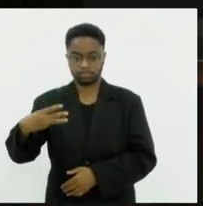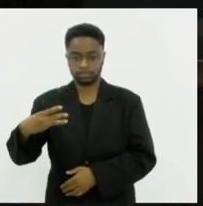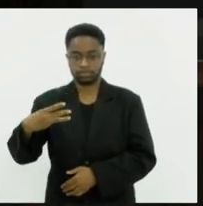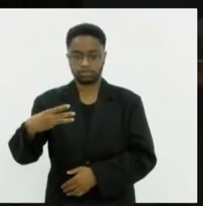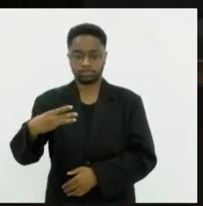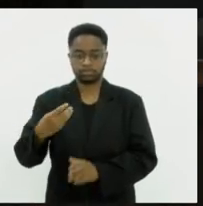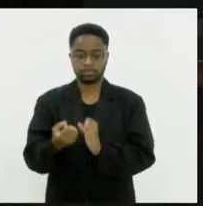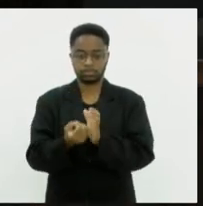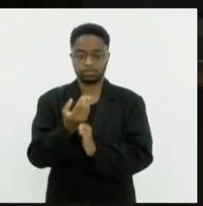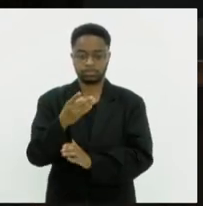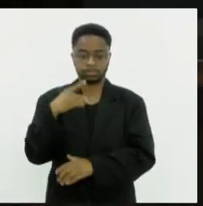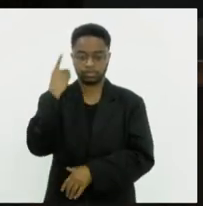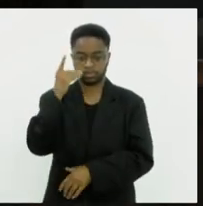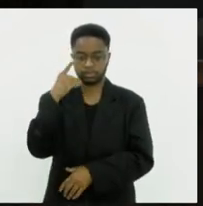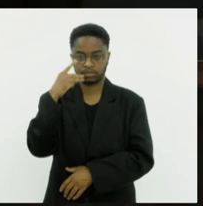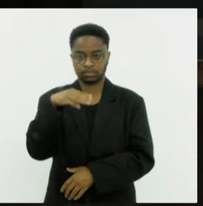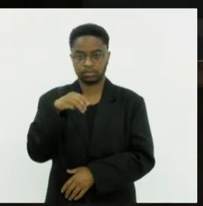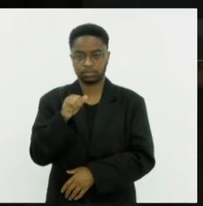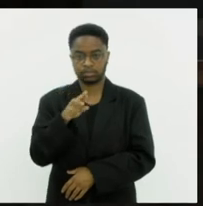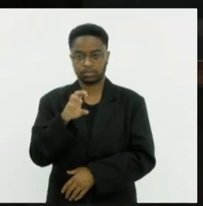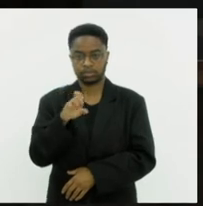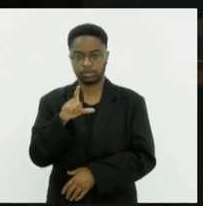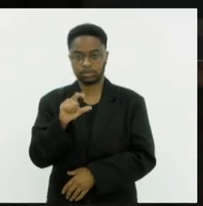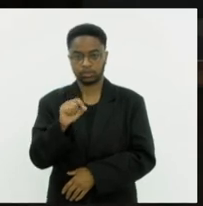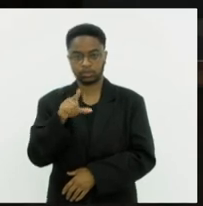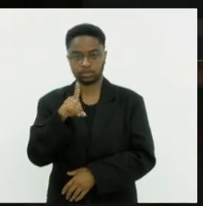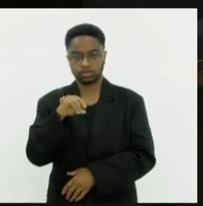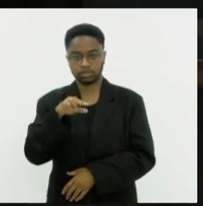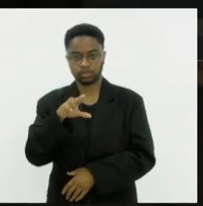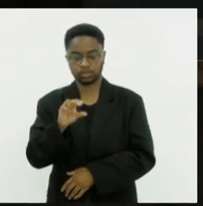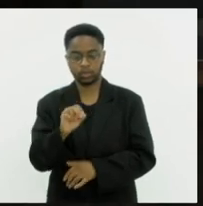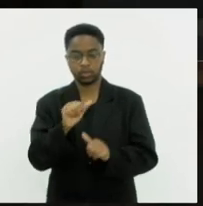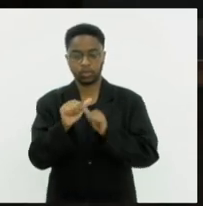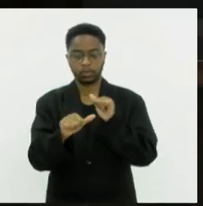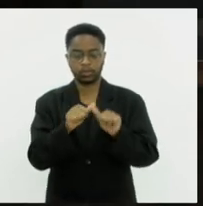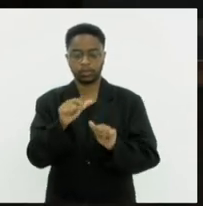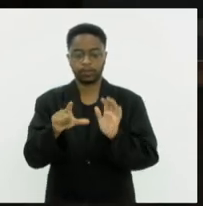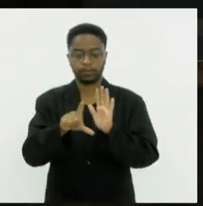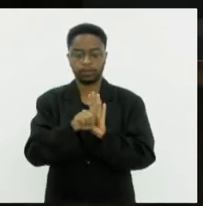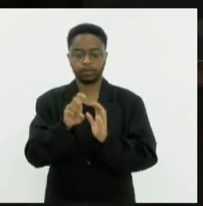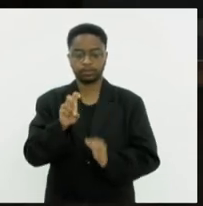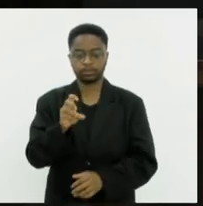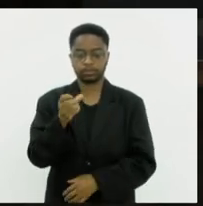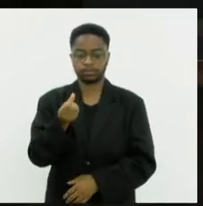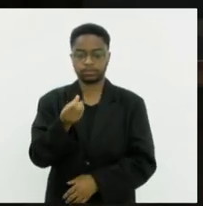1322-A/2023, de autoria do deputado Marcelo Dino, que altera a lei número